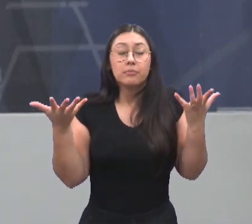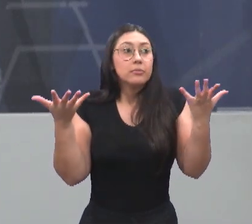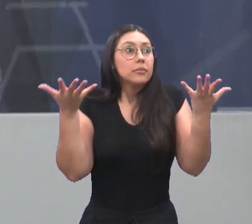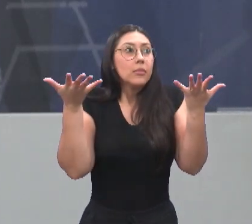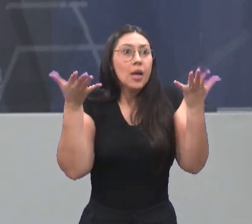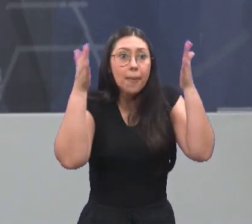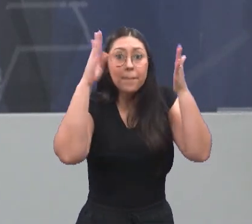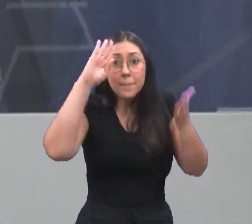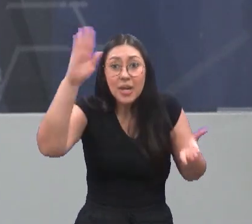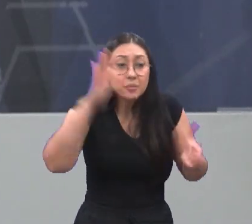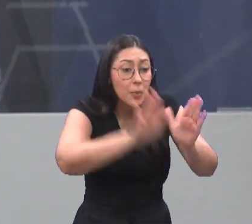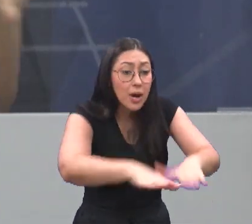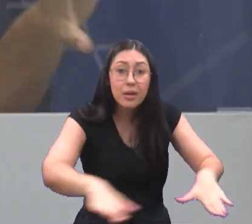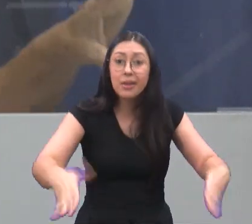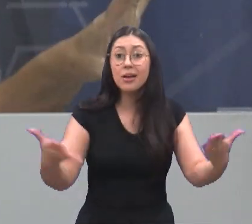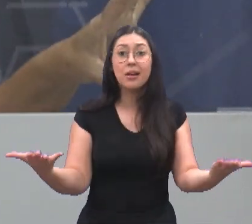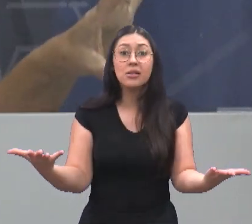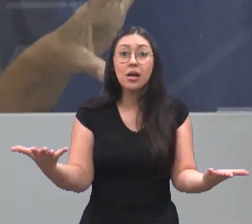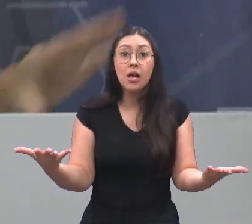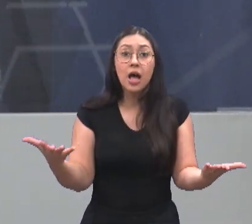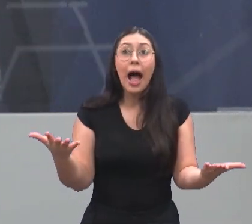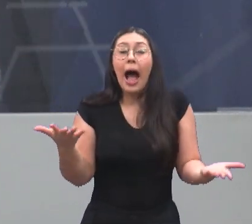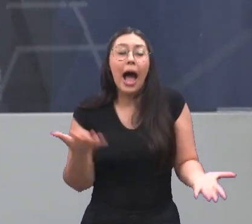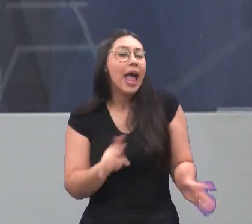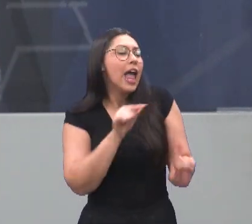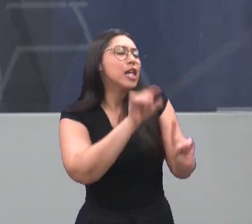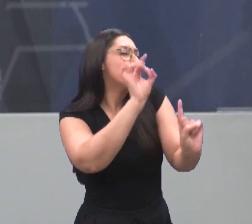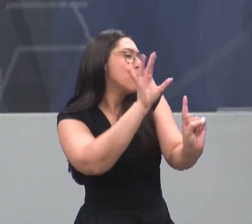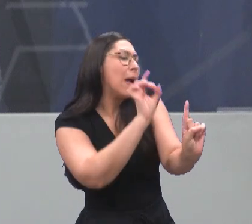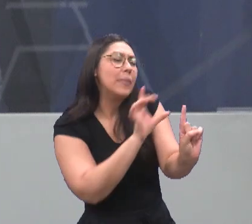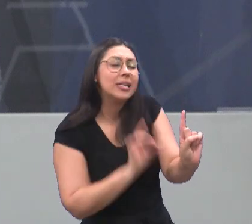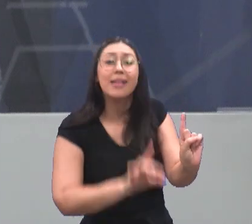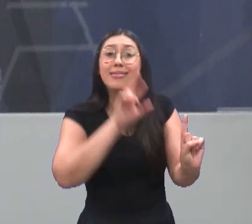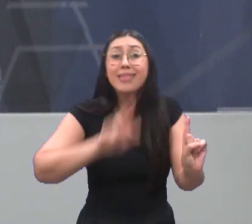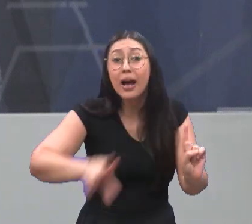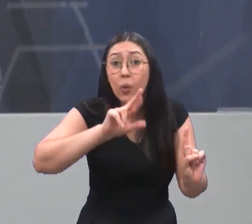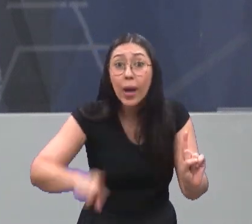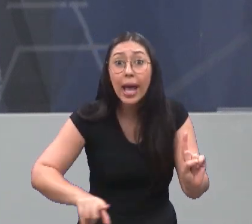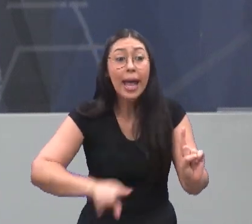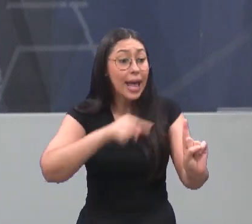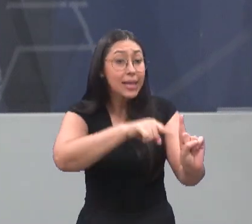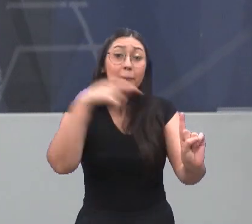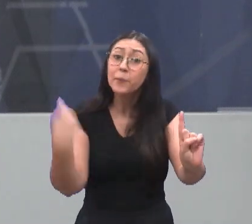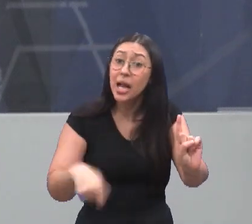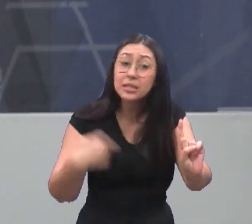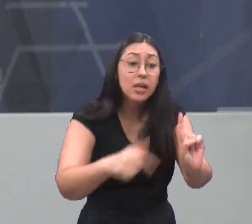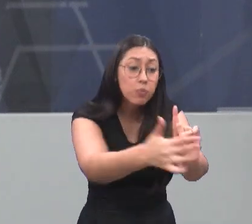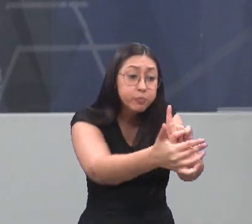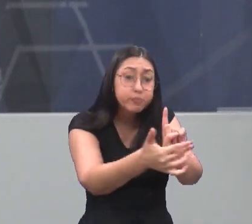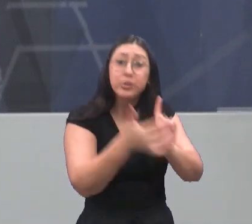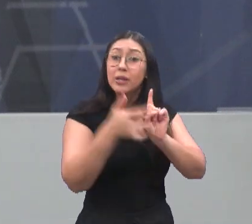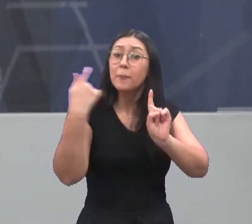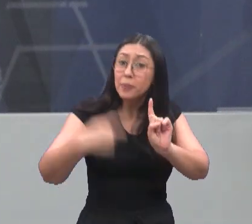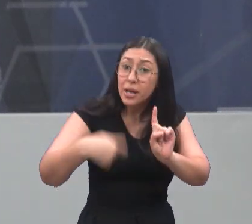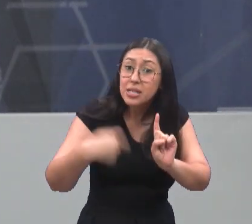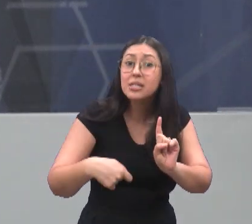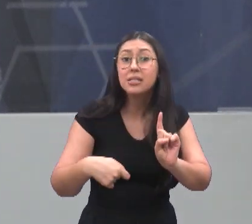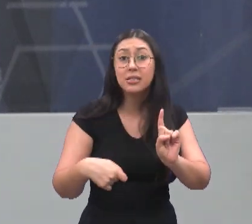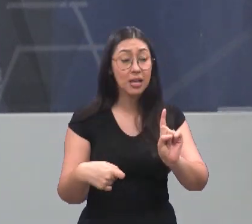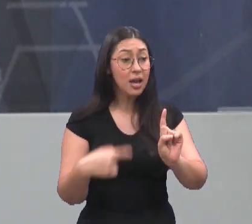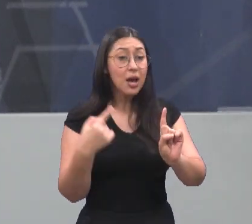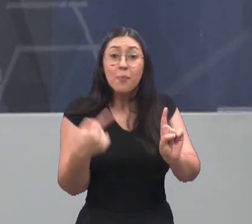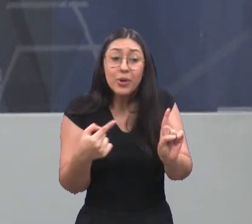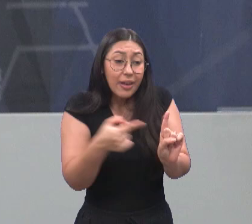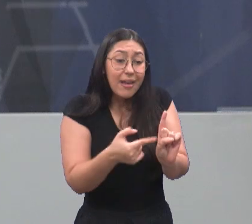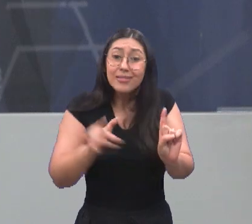principalmente para essas crianças. Não é que ele vai ser diferenciado, o caso exige. O caso exige para que essas crianças não revivam